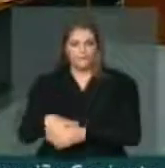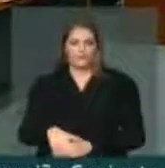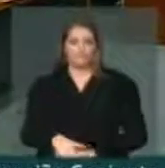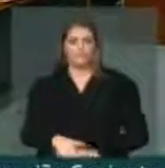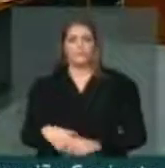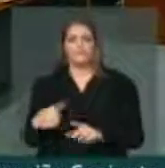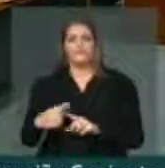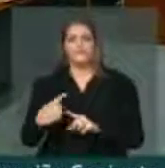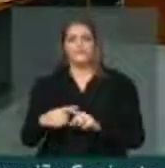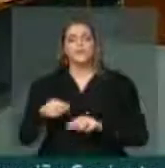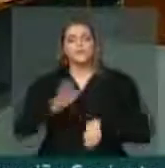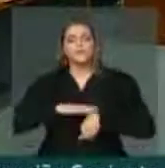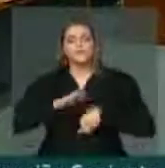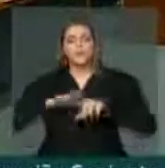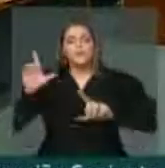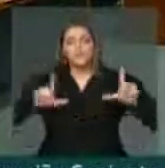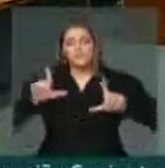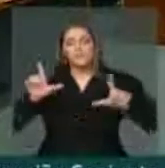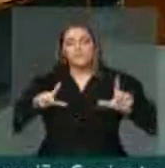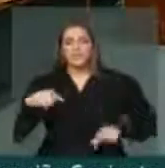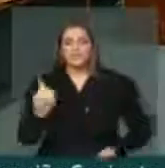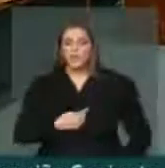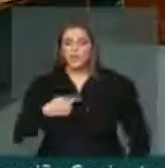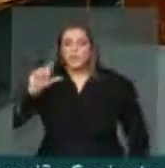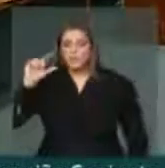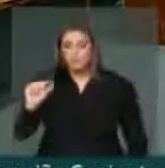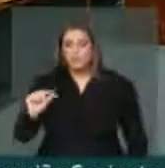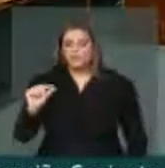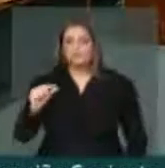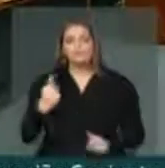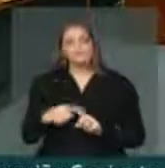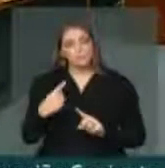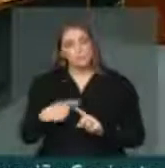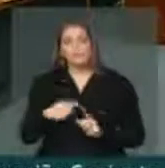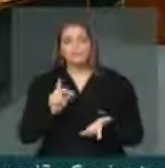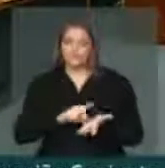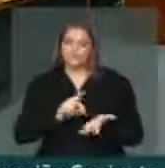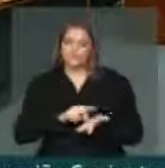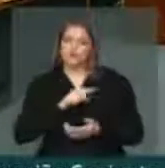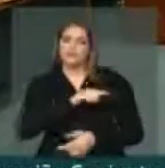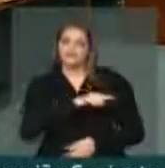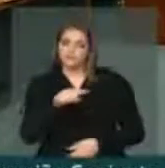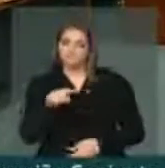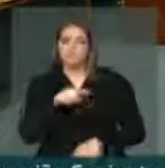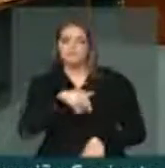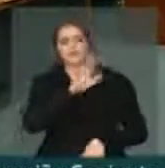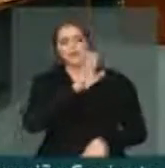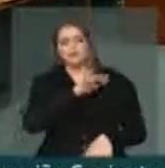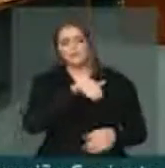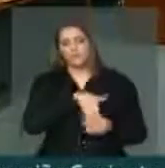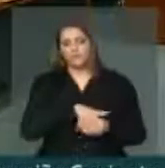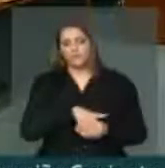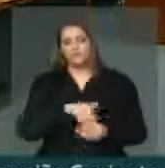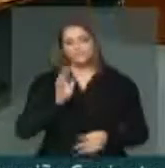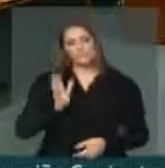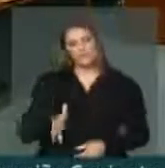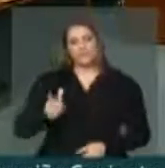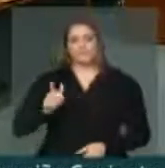também nosso é muito menor? Porque merecidamente eles tiveram mais votos. Então já existe a cláusula de